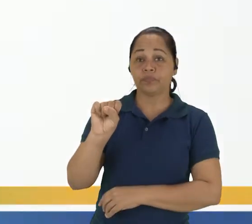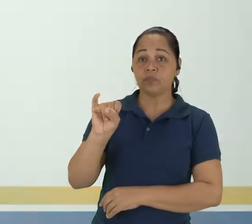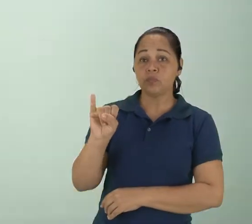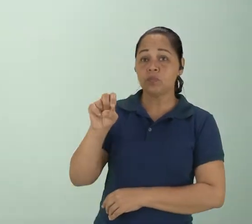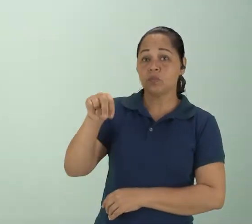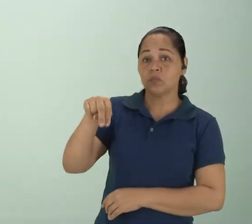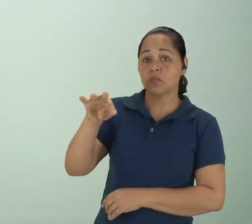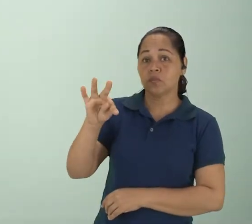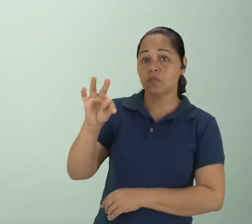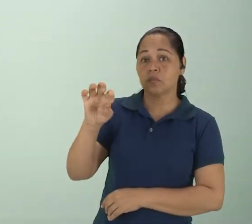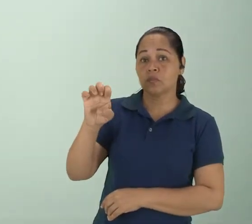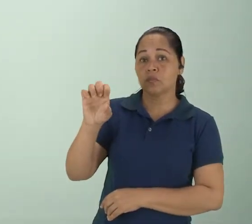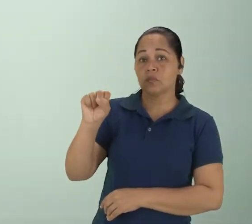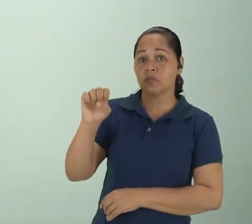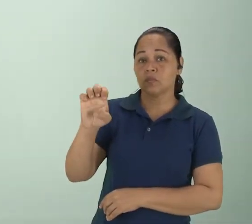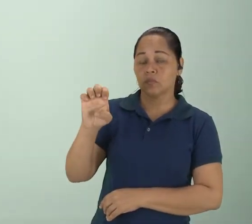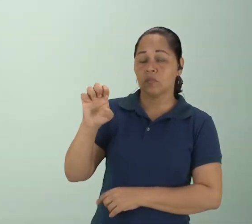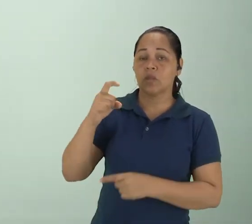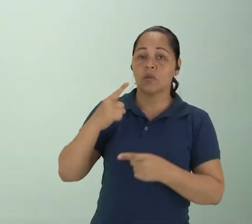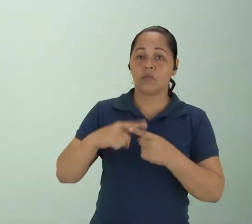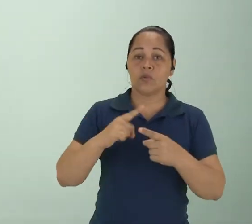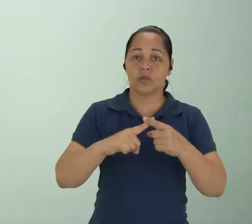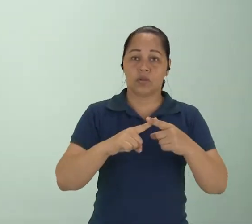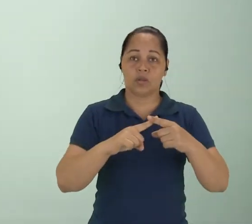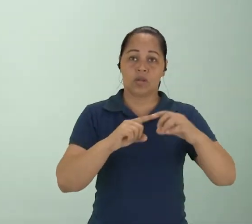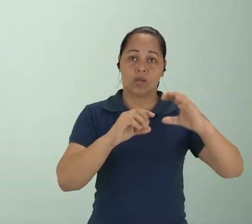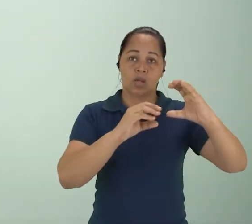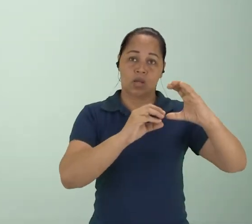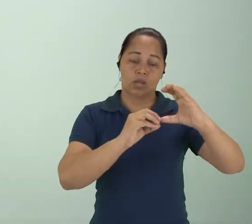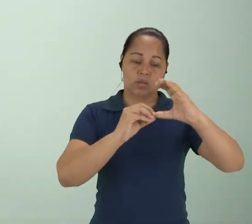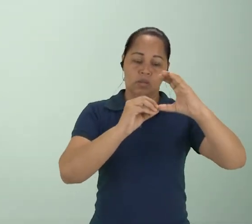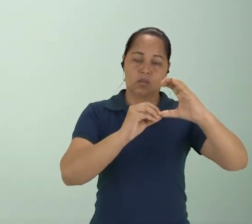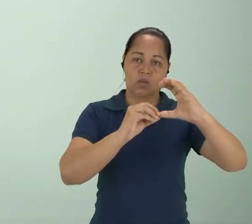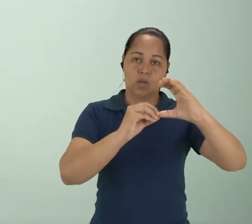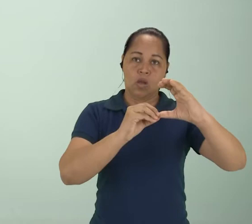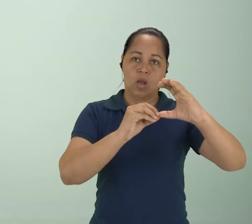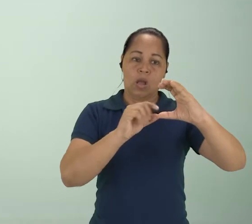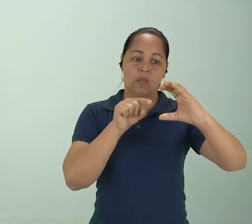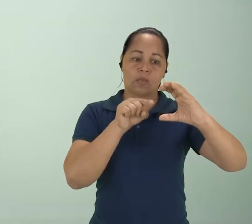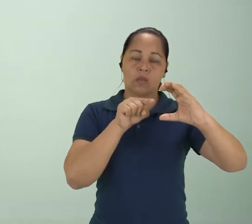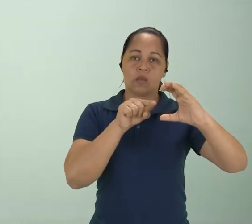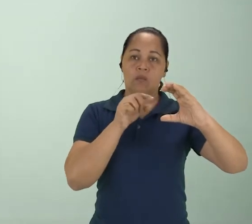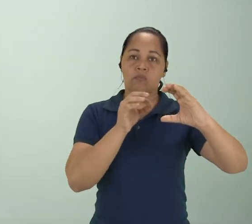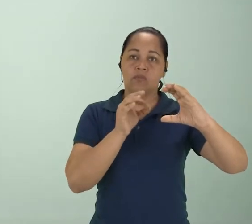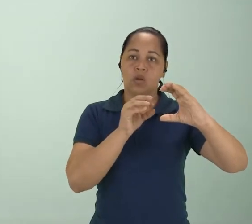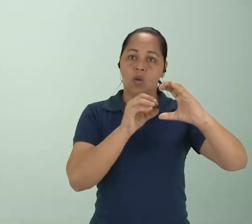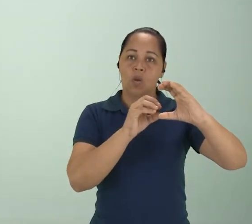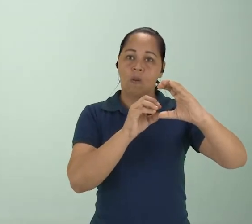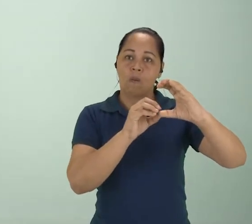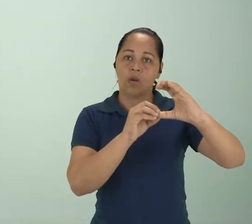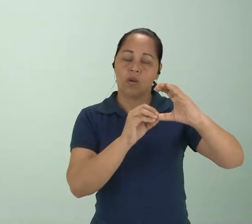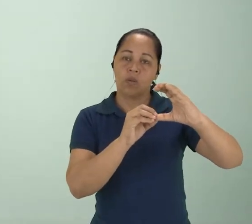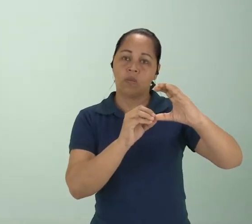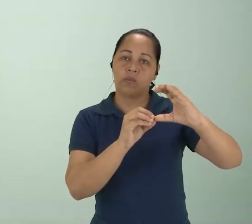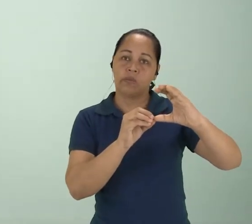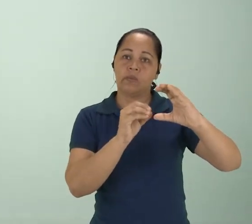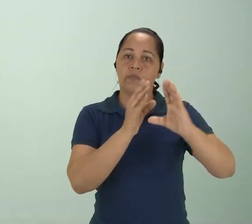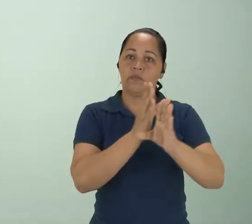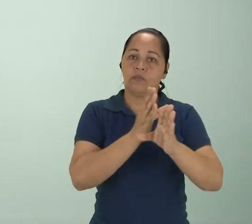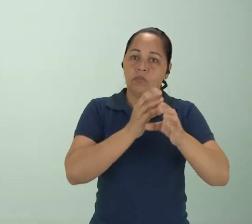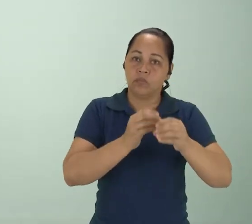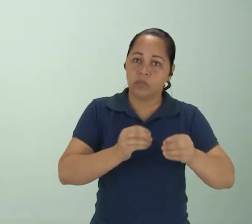que síntese? Nesse momento, a célula vai começar a se programar para a divisão celular. Então, ela vai começar